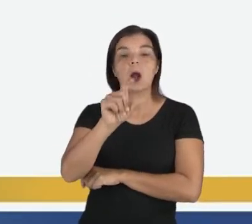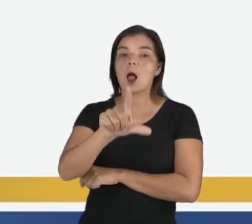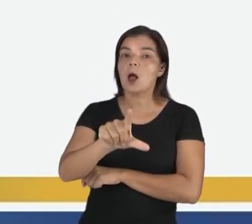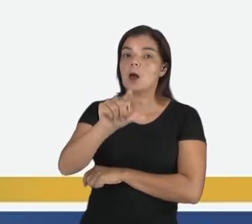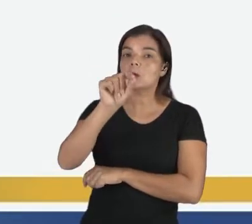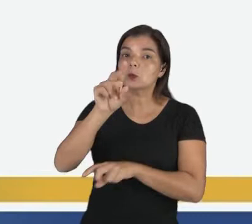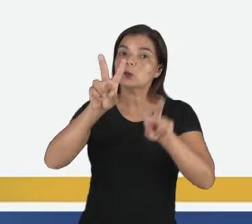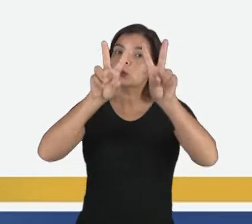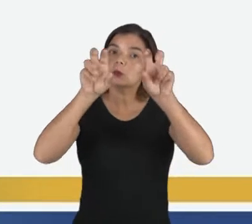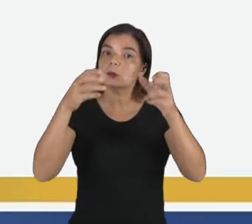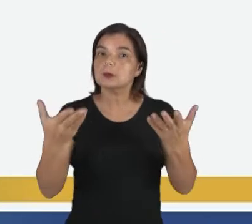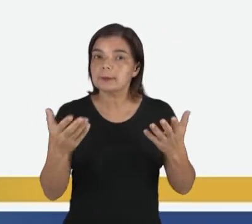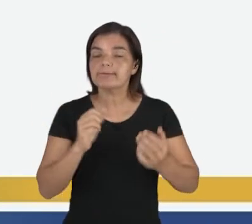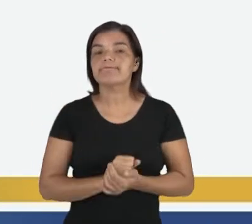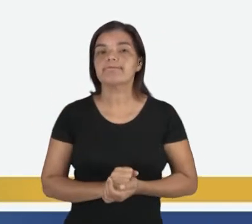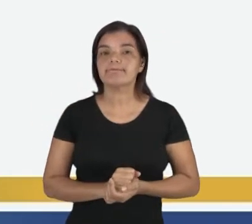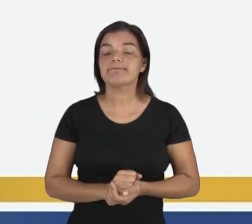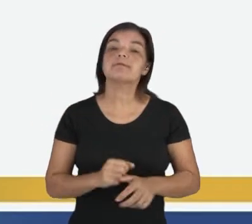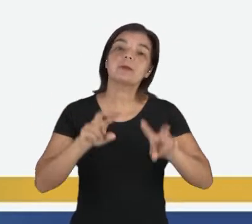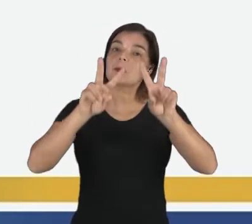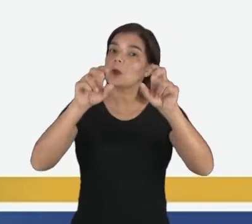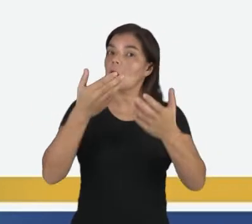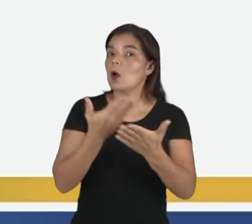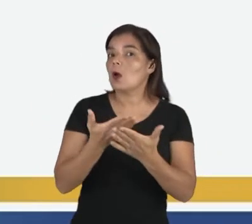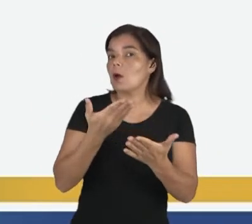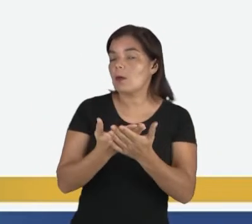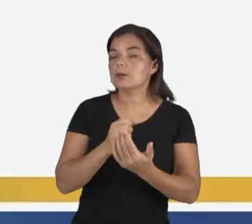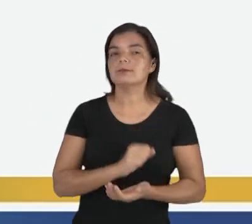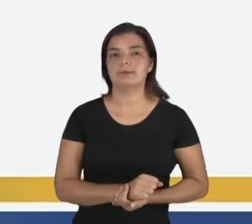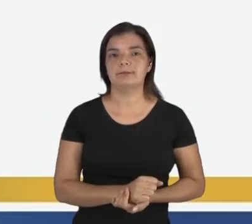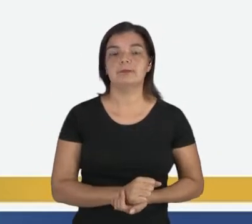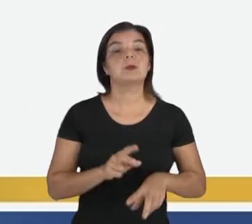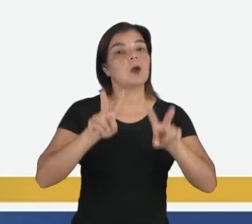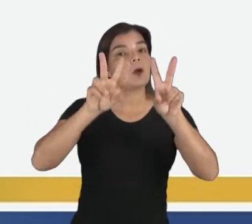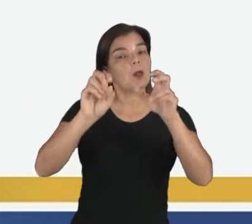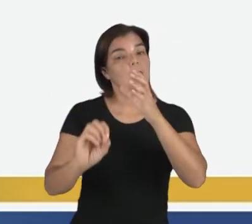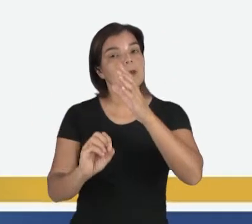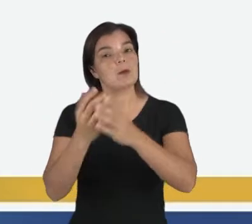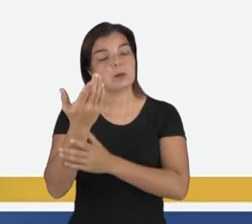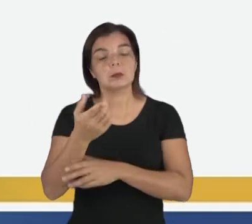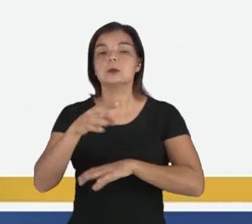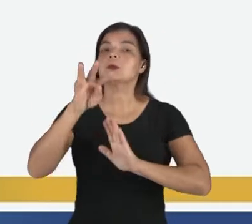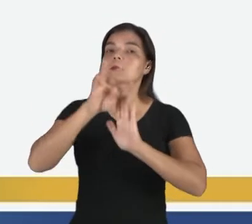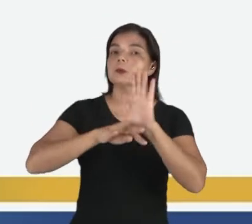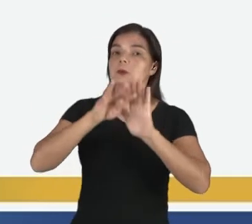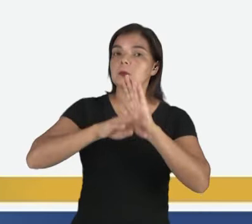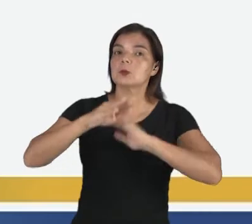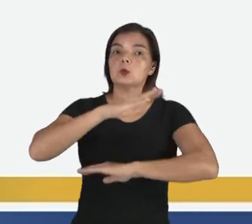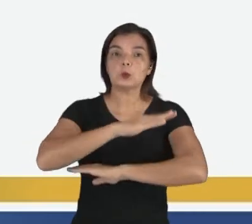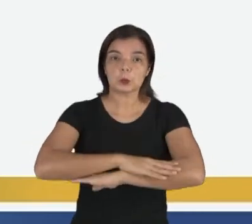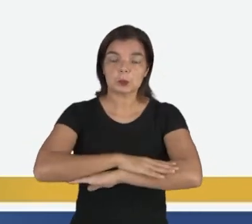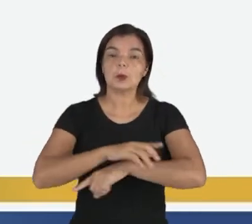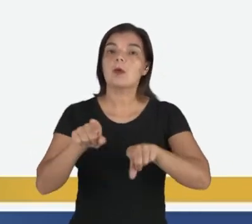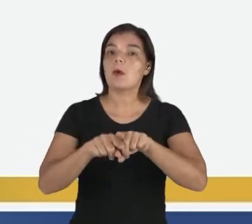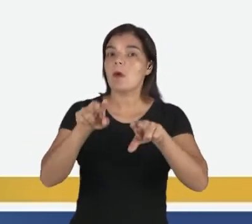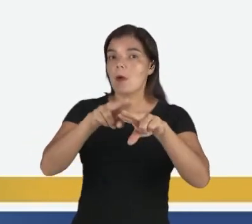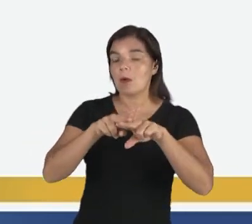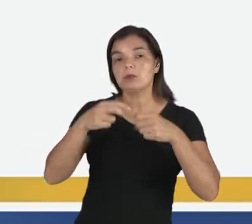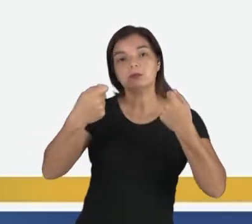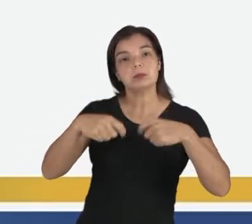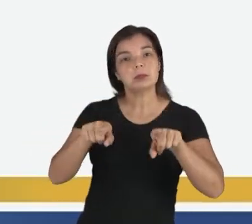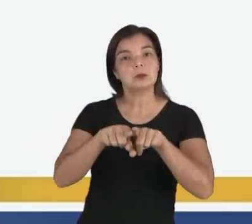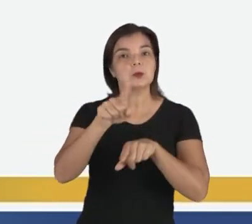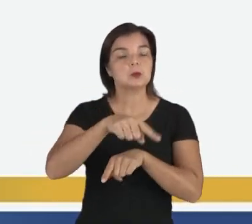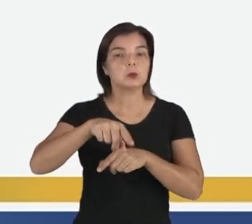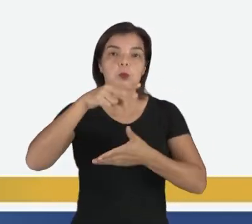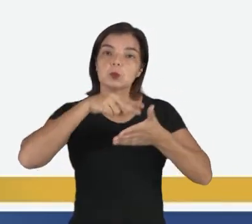do tema ou assunto. Nosso tema da nossa aula de hoje é temas e fatos em textos jornalísticos. Então, é necessário que